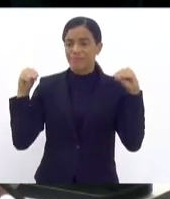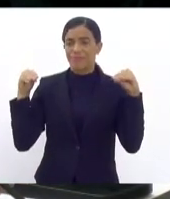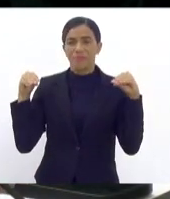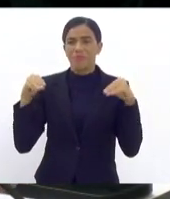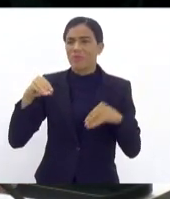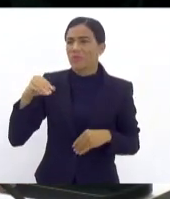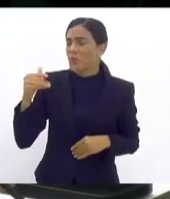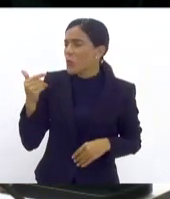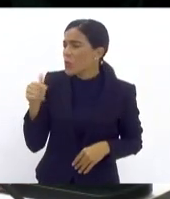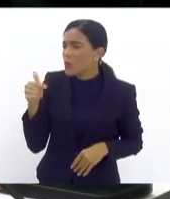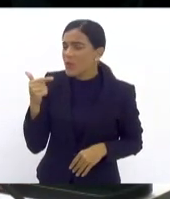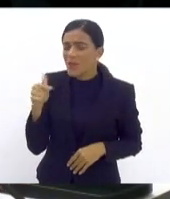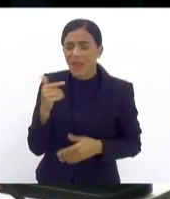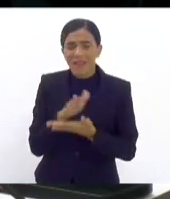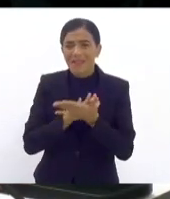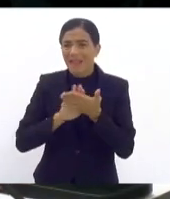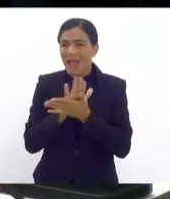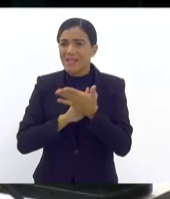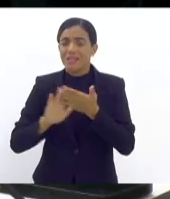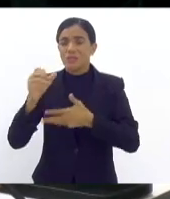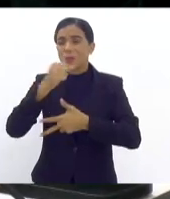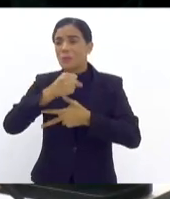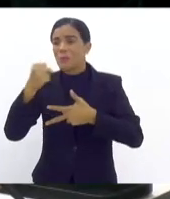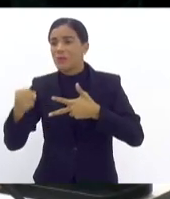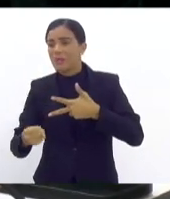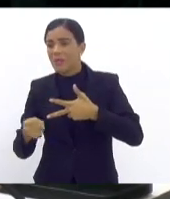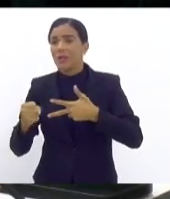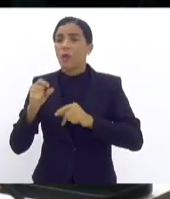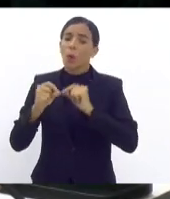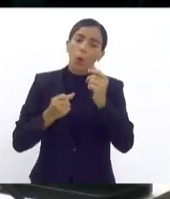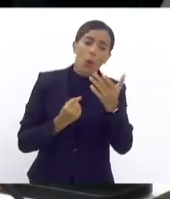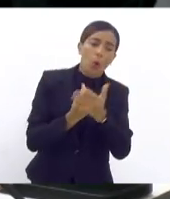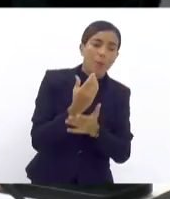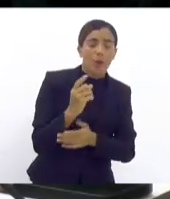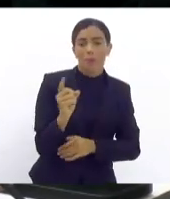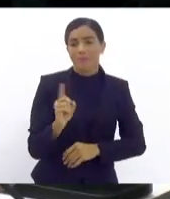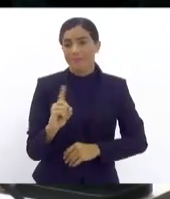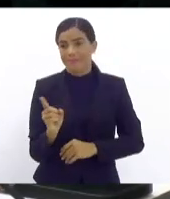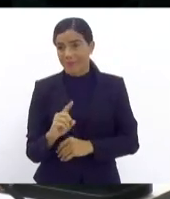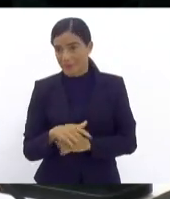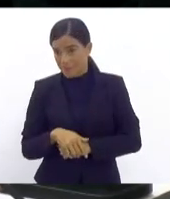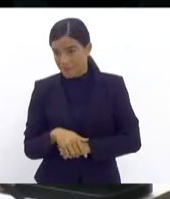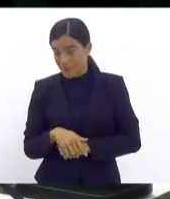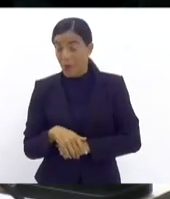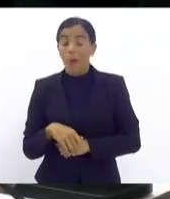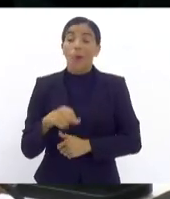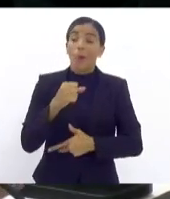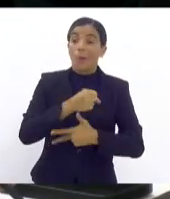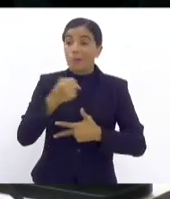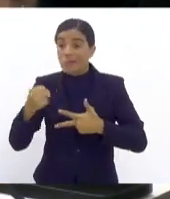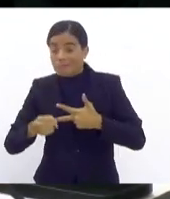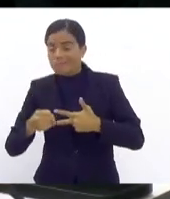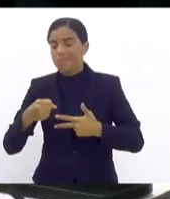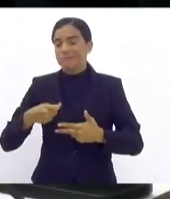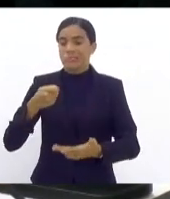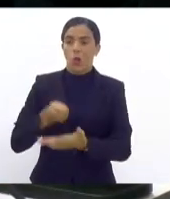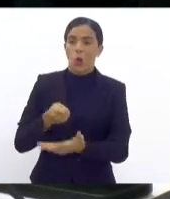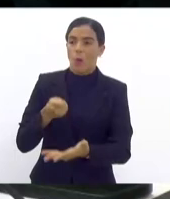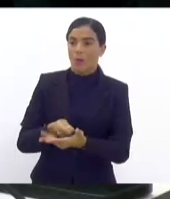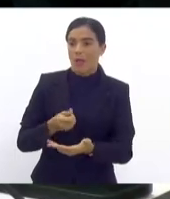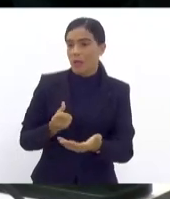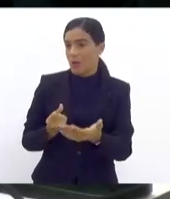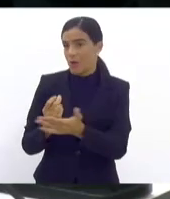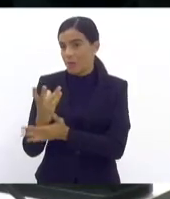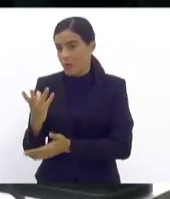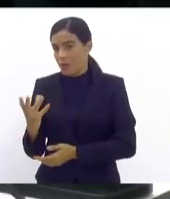poder discricionário do Poder Executivo em comprá-lo ou não. No caso de necessidade, o Poder Executivo tem que comprar. No caso do monitor,